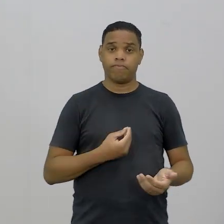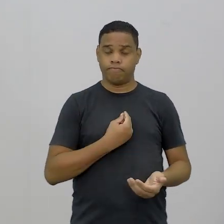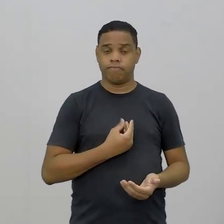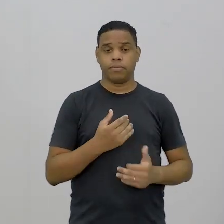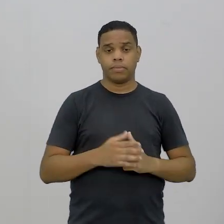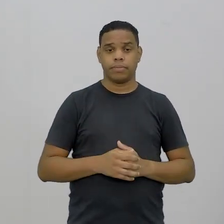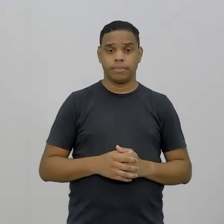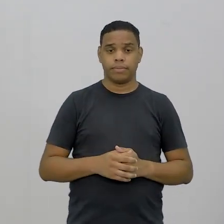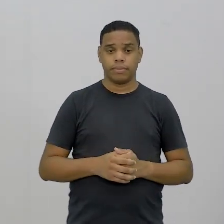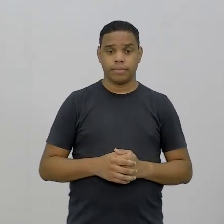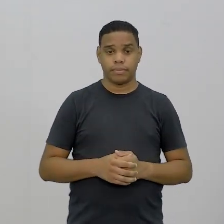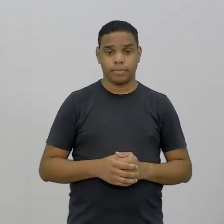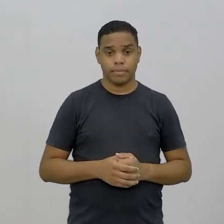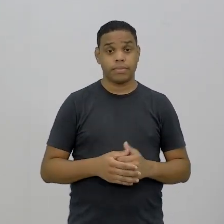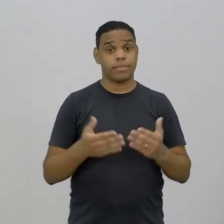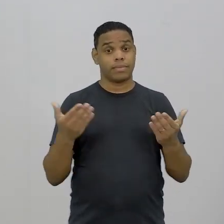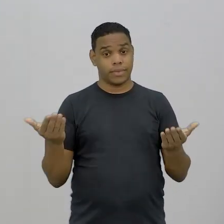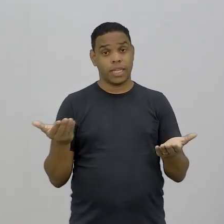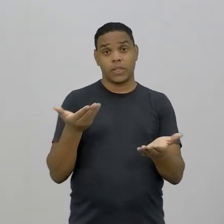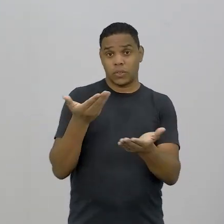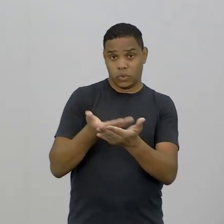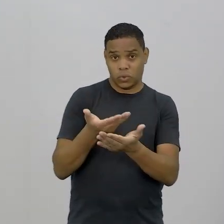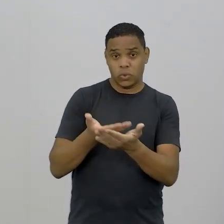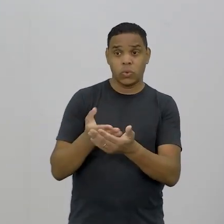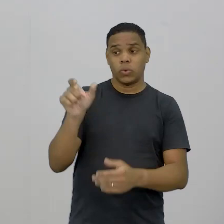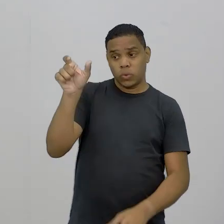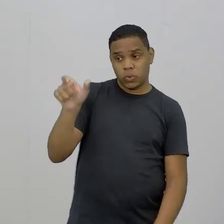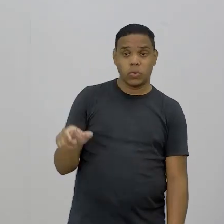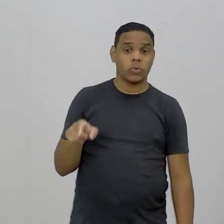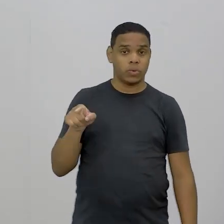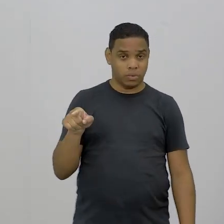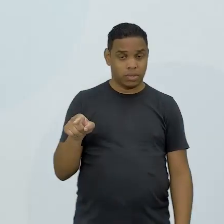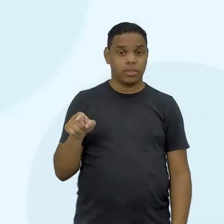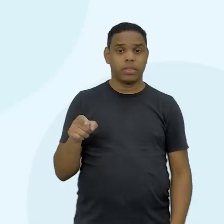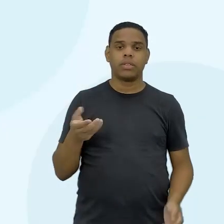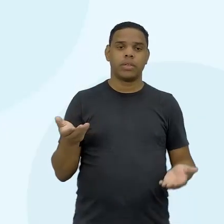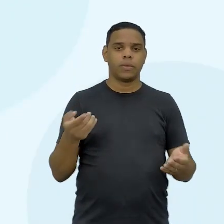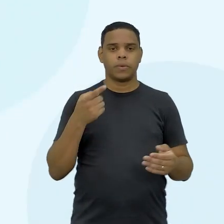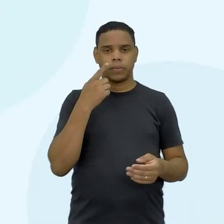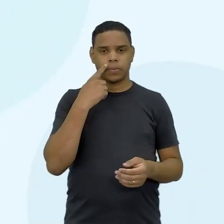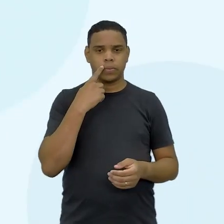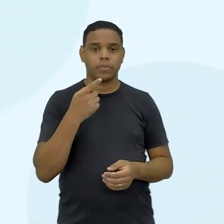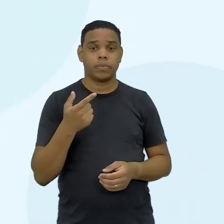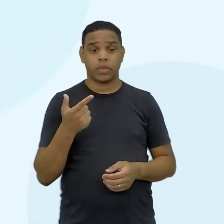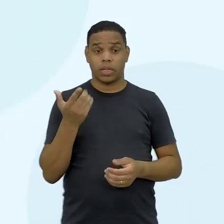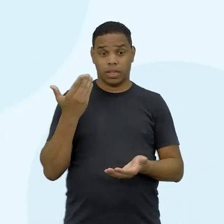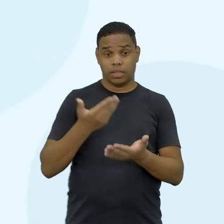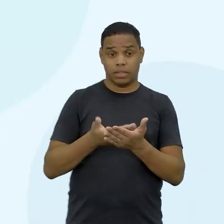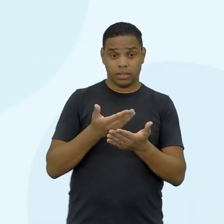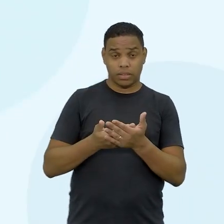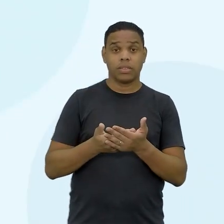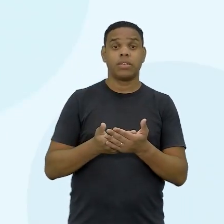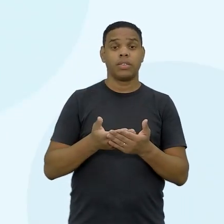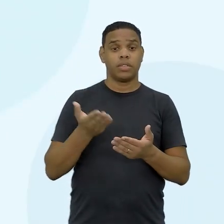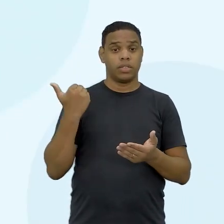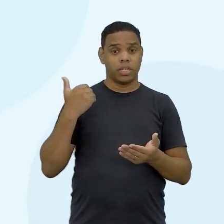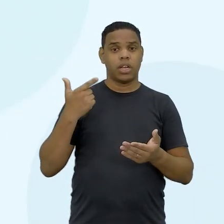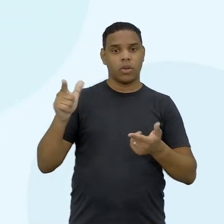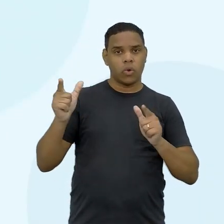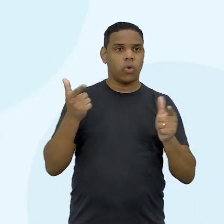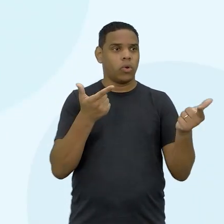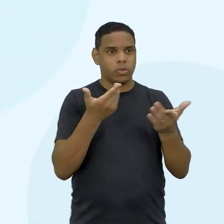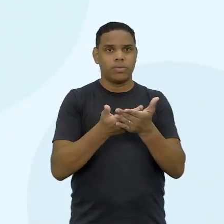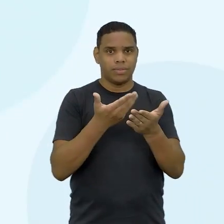aí, esse foi o estudo de caso 1, né? E aí, olha só, nas outras aulas, a gente fez